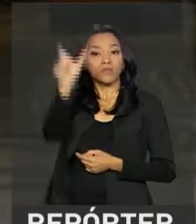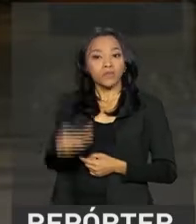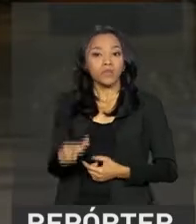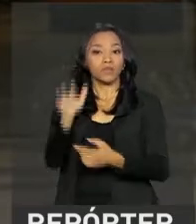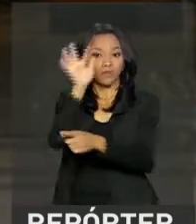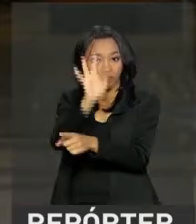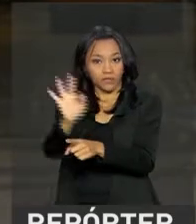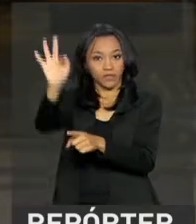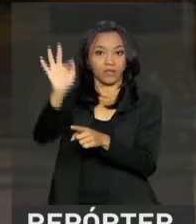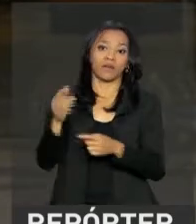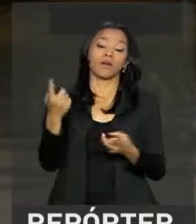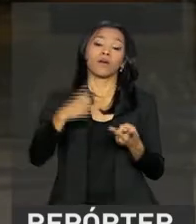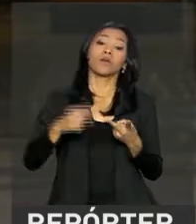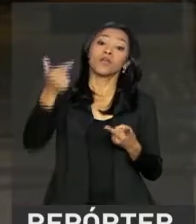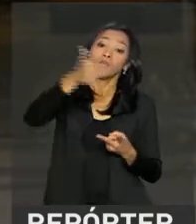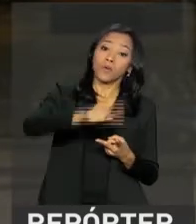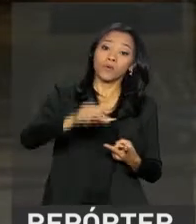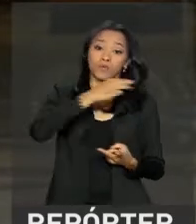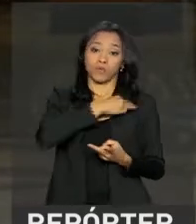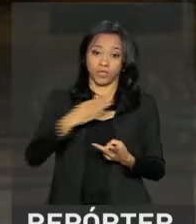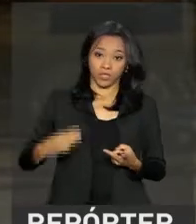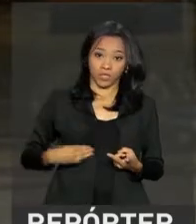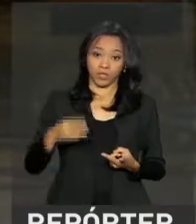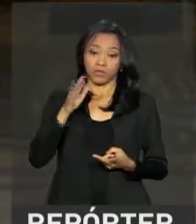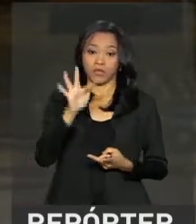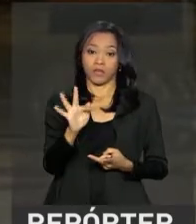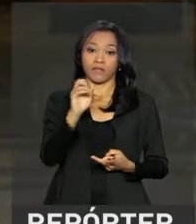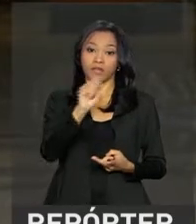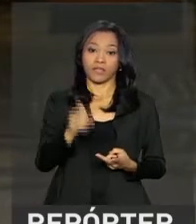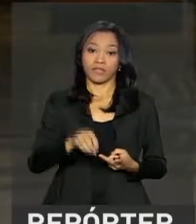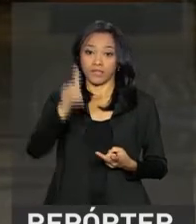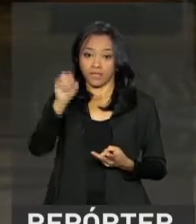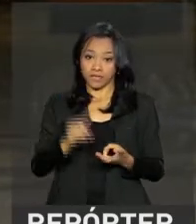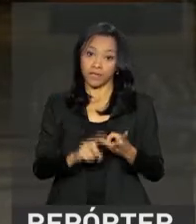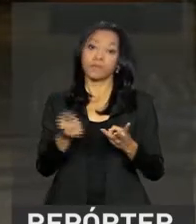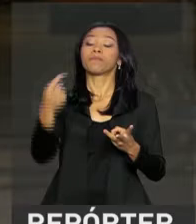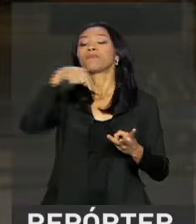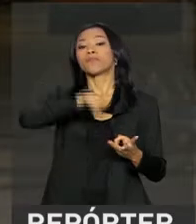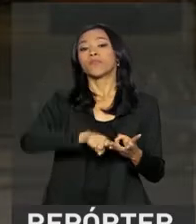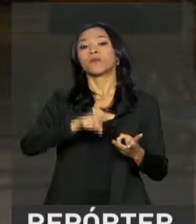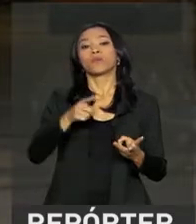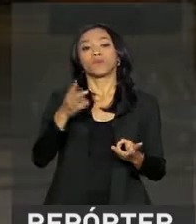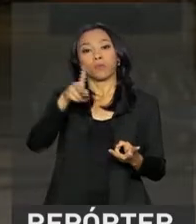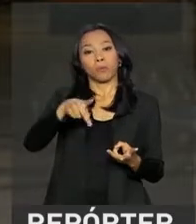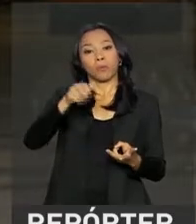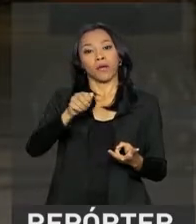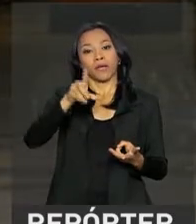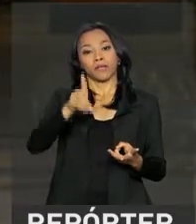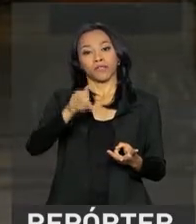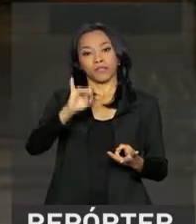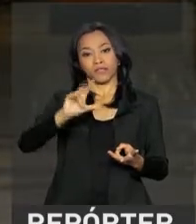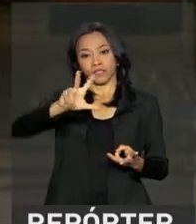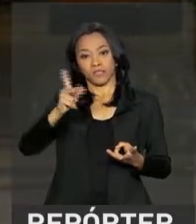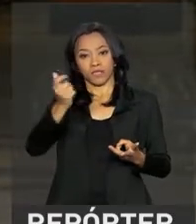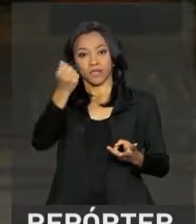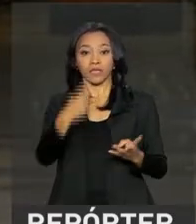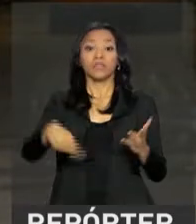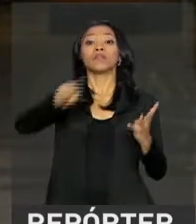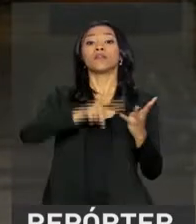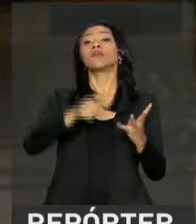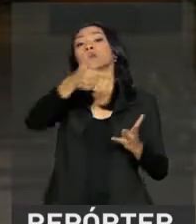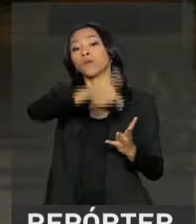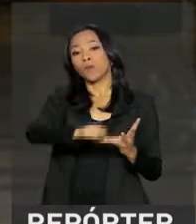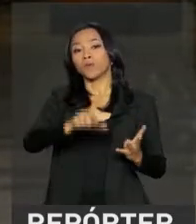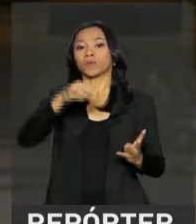e com os ministros da fazenda henrique meirelles da casa civil eliseu padilha e da secretaria geral da presidência da república moreira